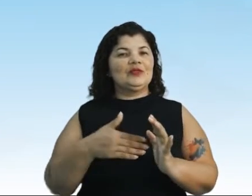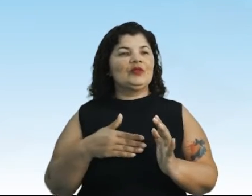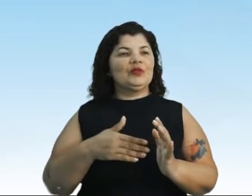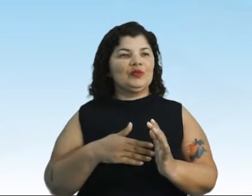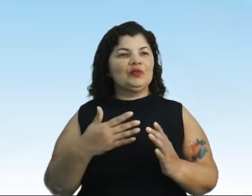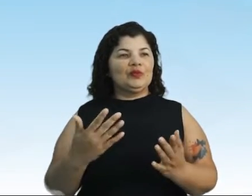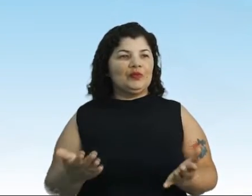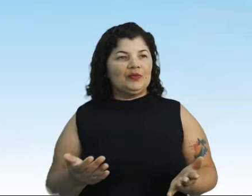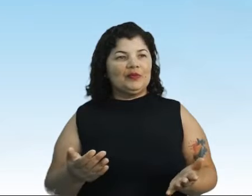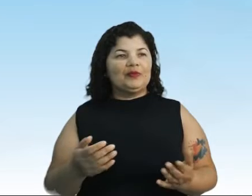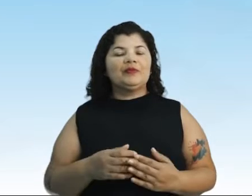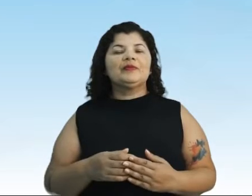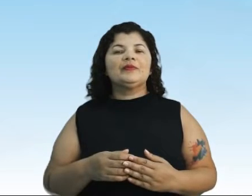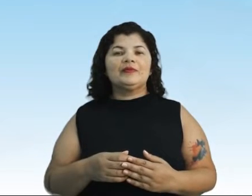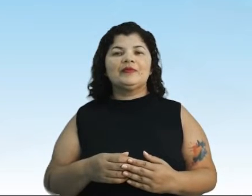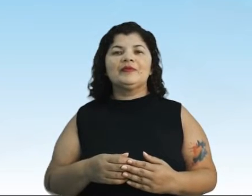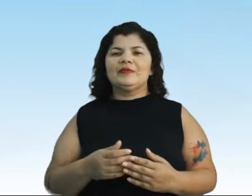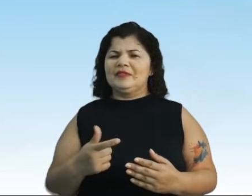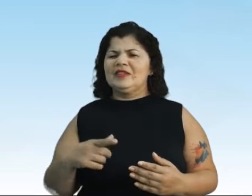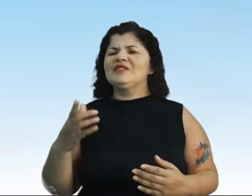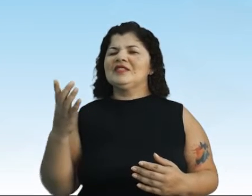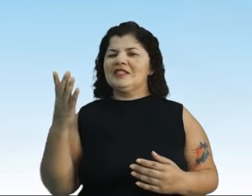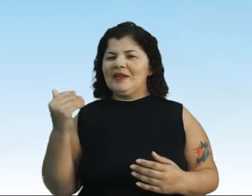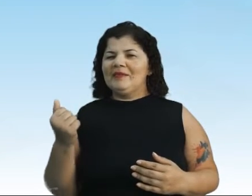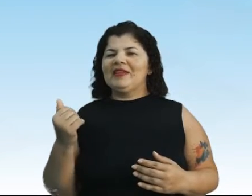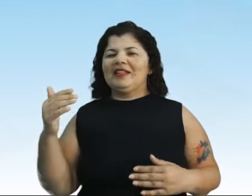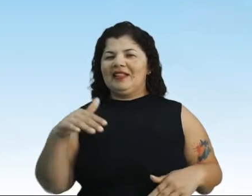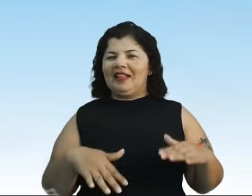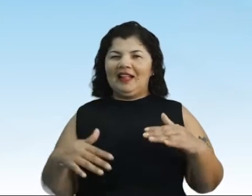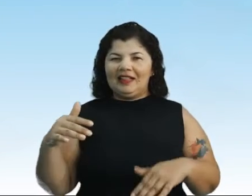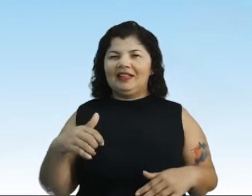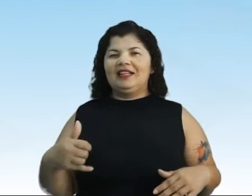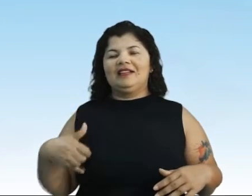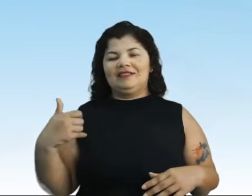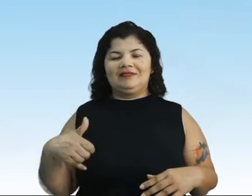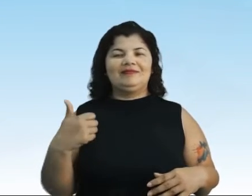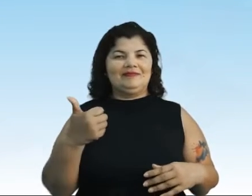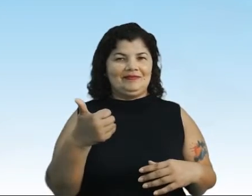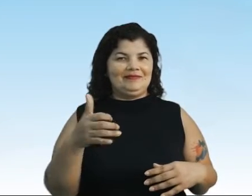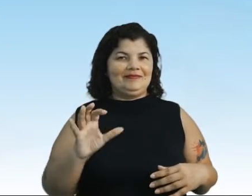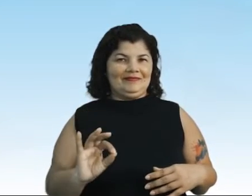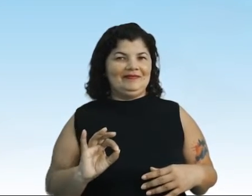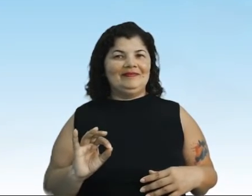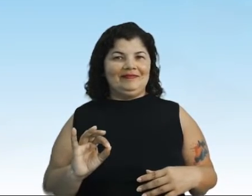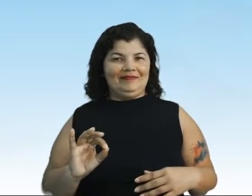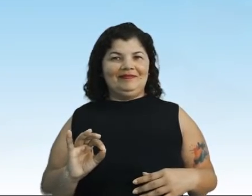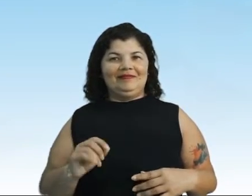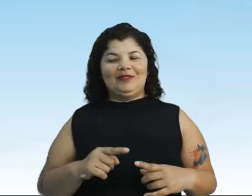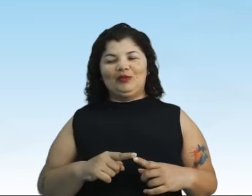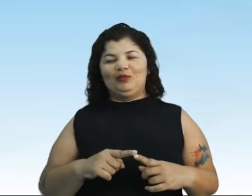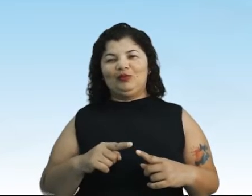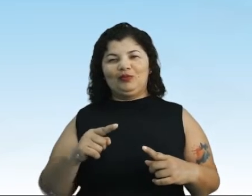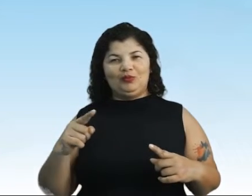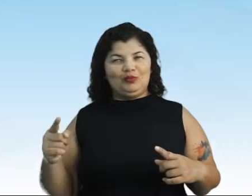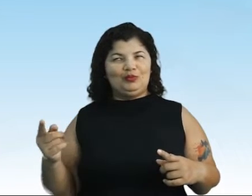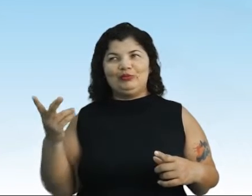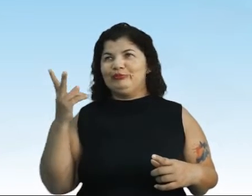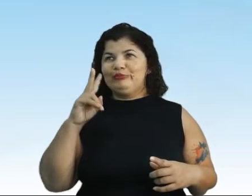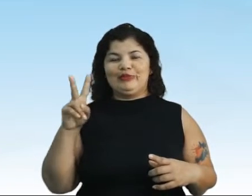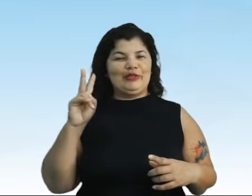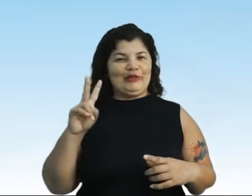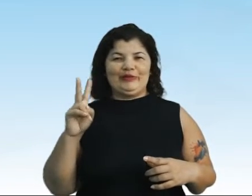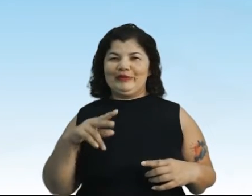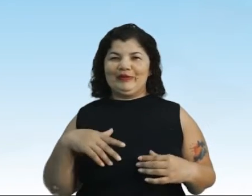could swim when I was 10. Eu sabia nadar quando eu tinha 10 anos. passou esse tempo todinho, não lembro mais como